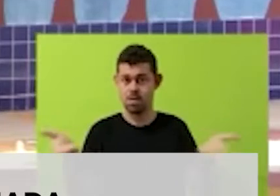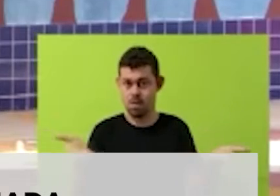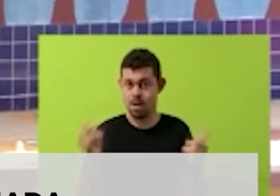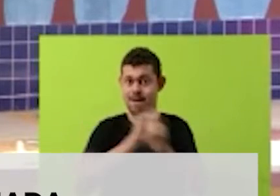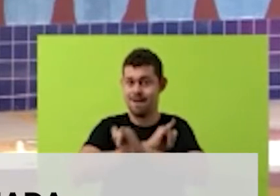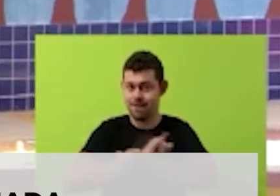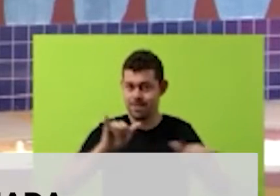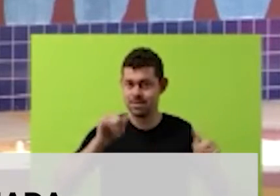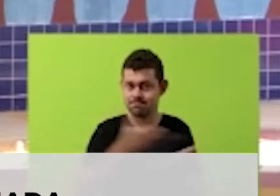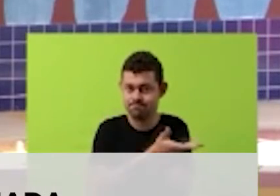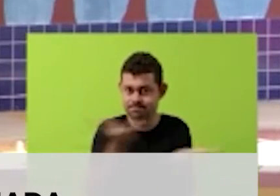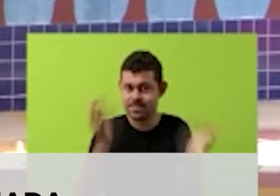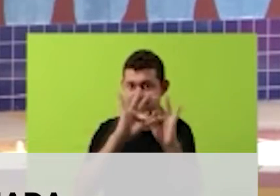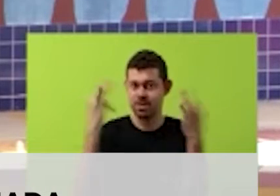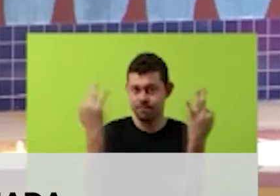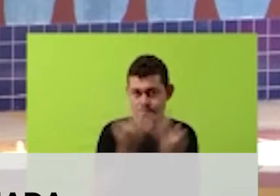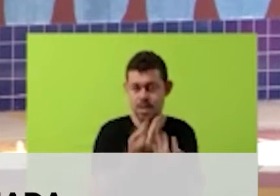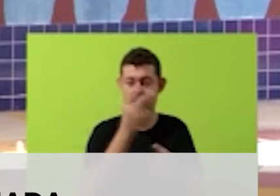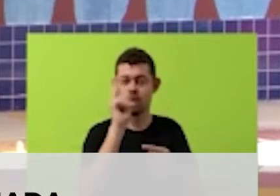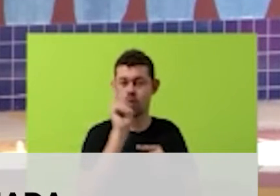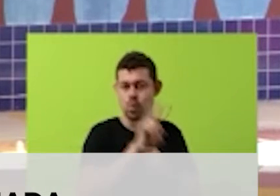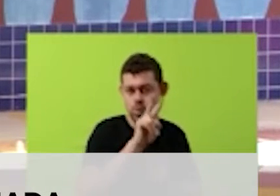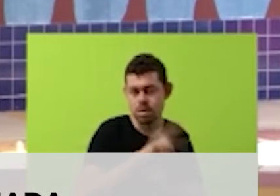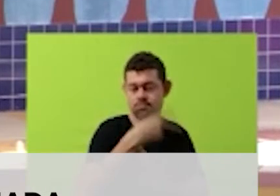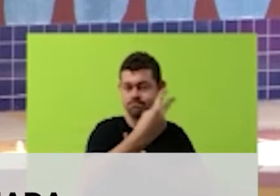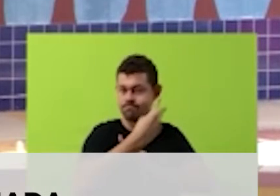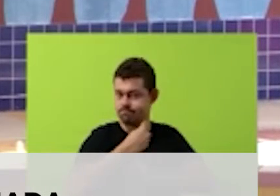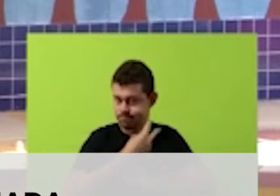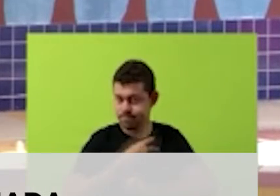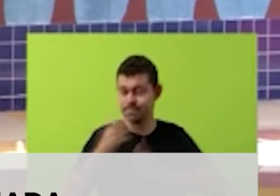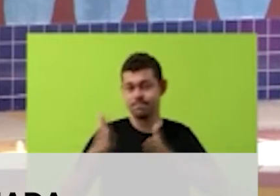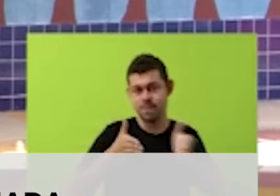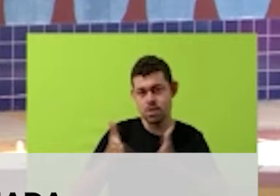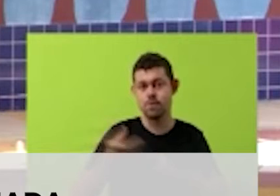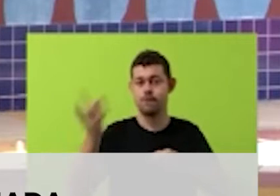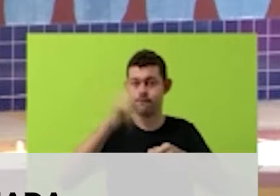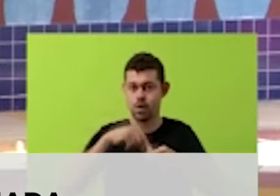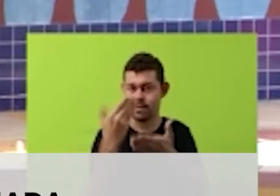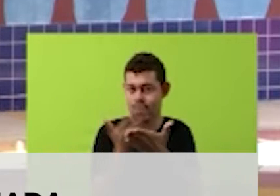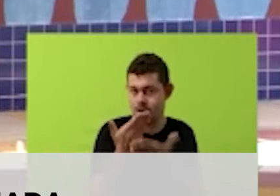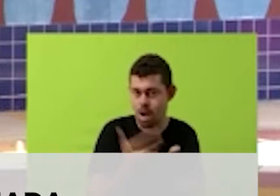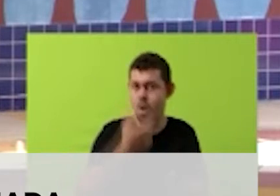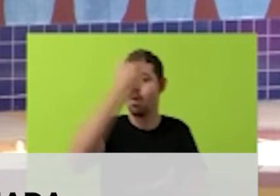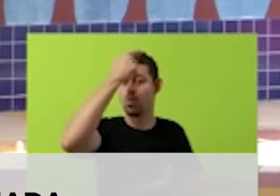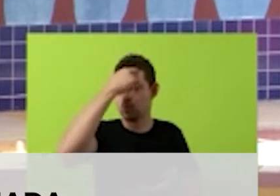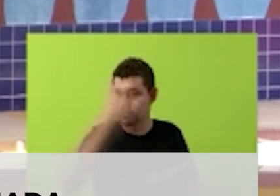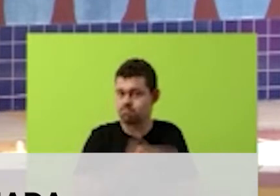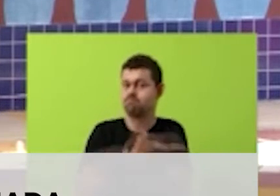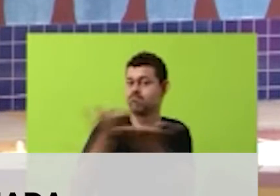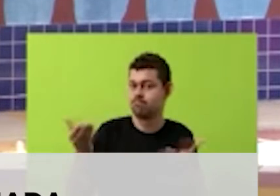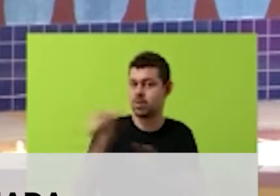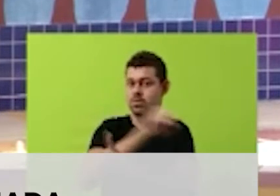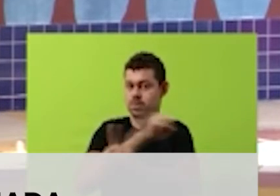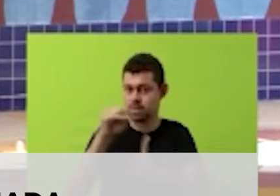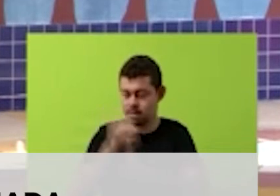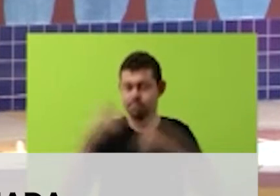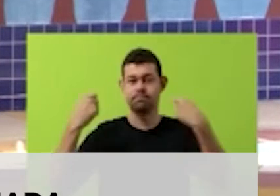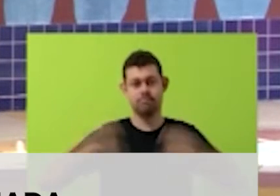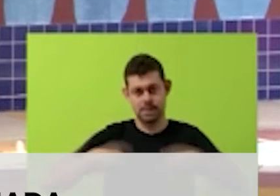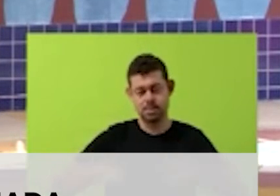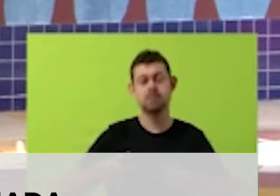neste momento nós solicitamos aos pais todo cuidado é um momento é de e com uma